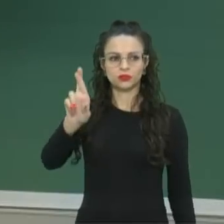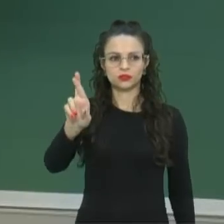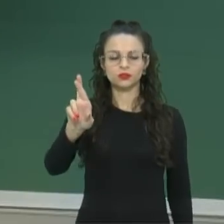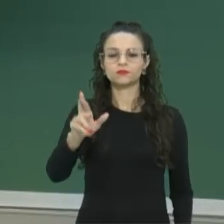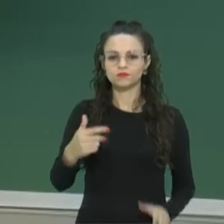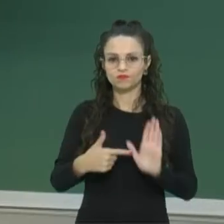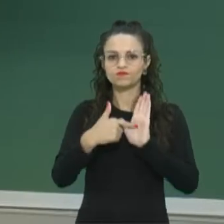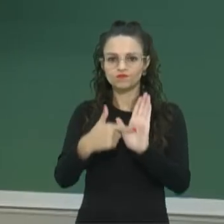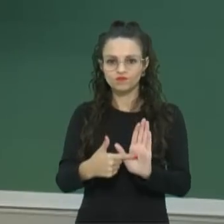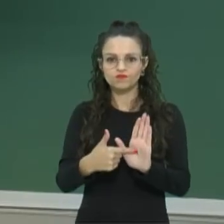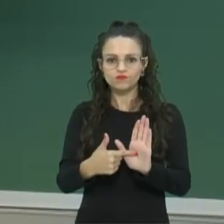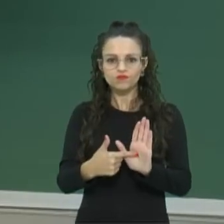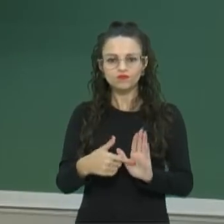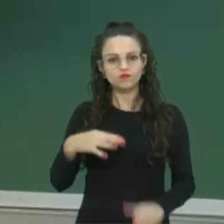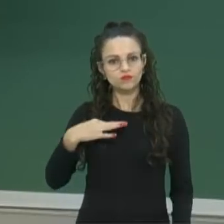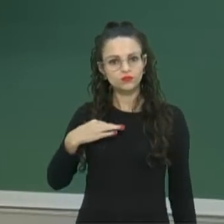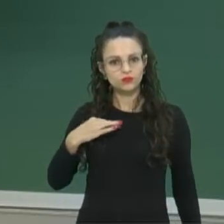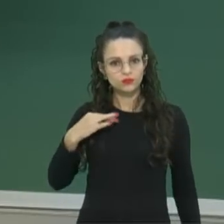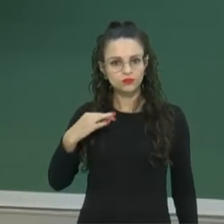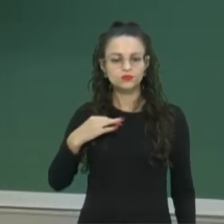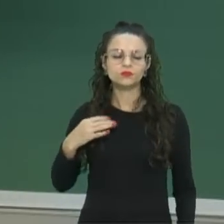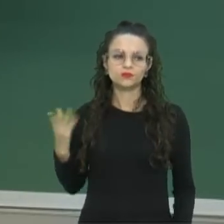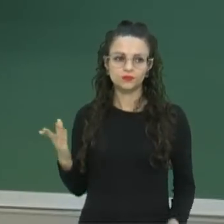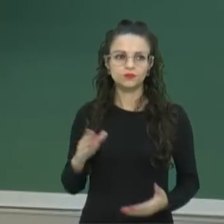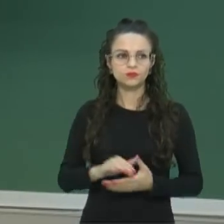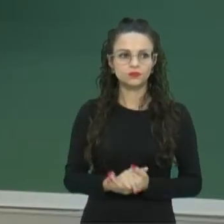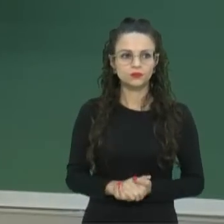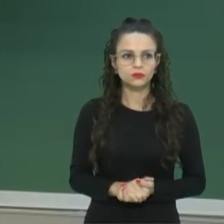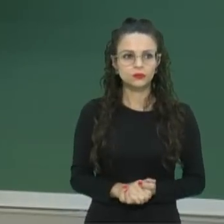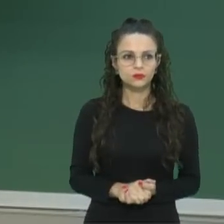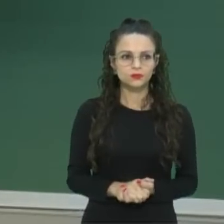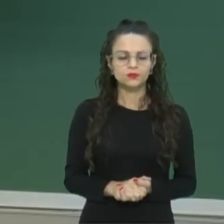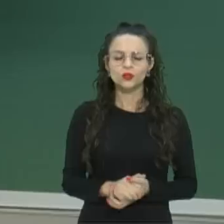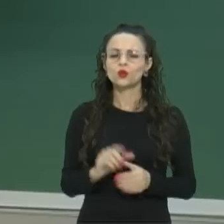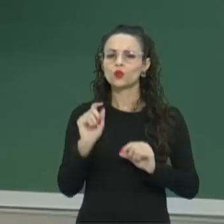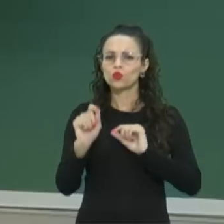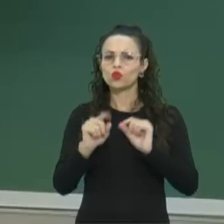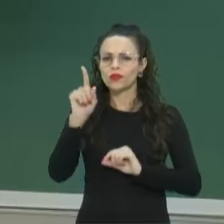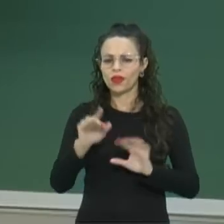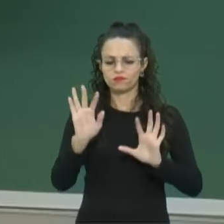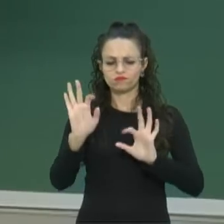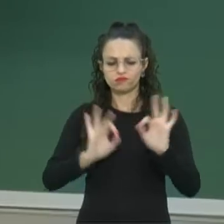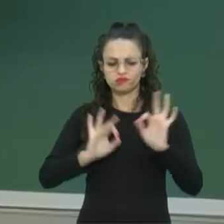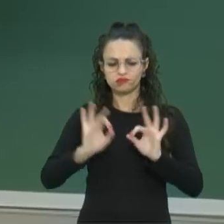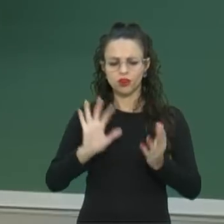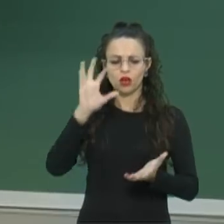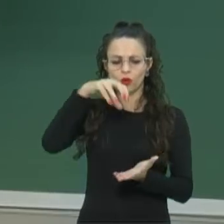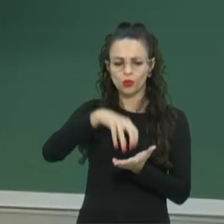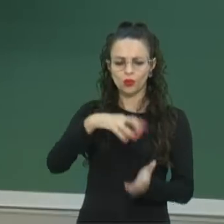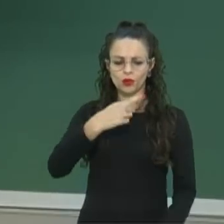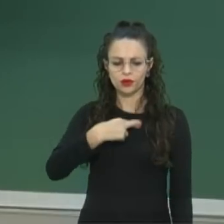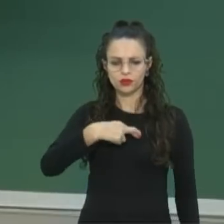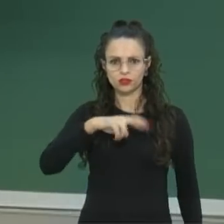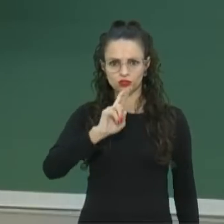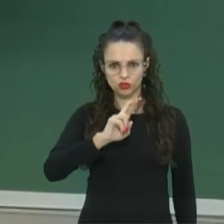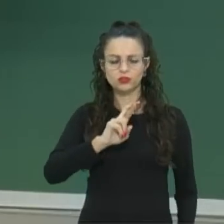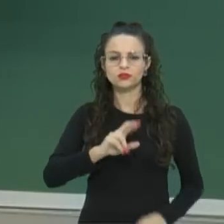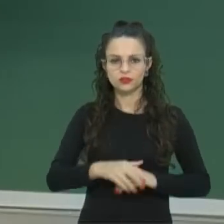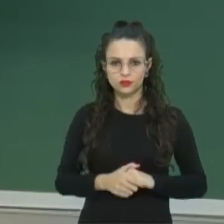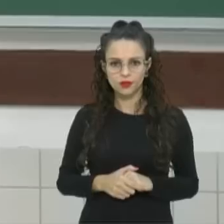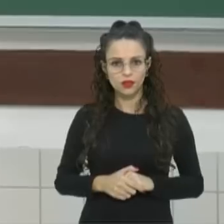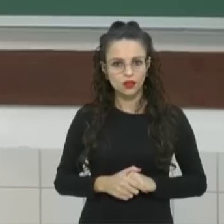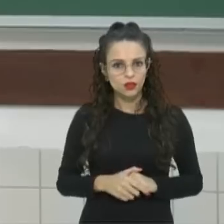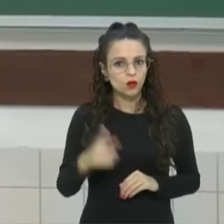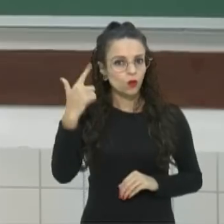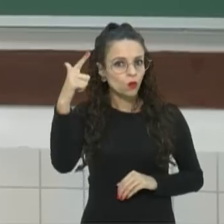se manifestar nas suas roupas, nas suas vestimentas. O que são organizações religiosas? Aí seria uma